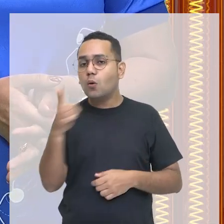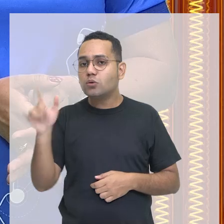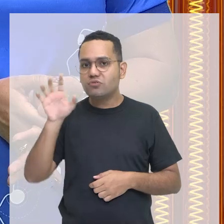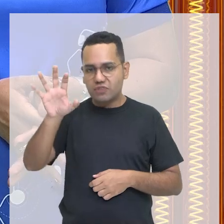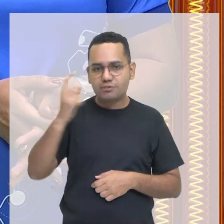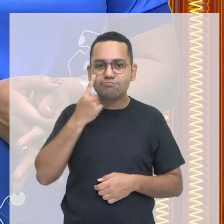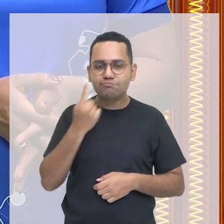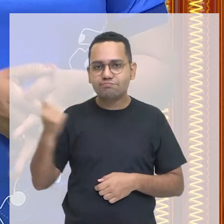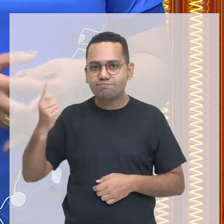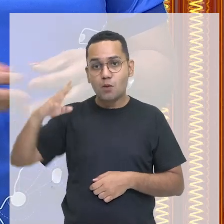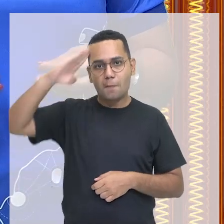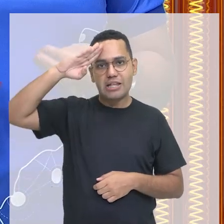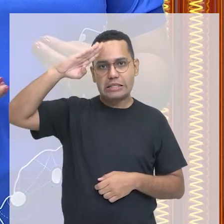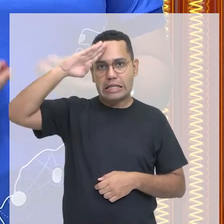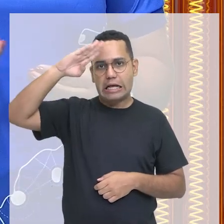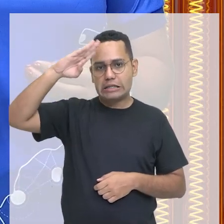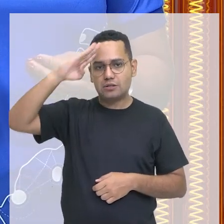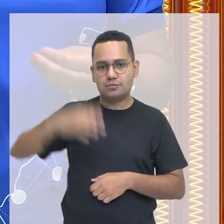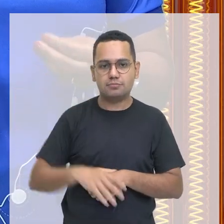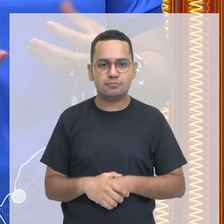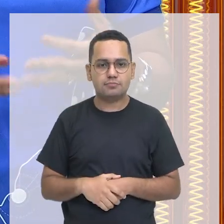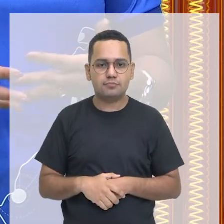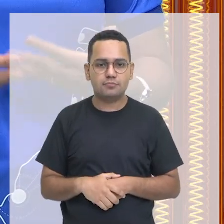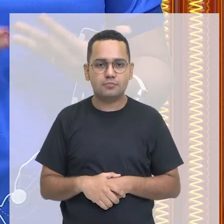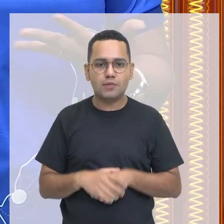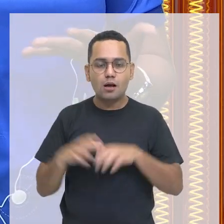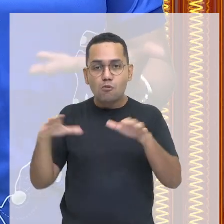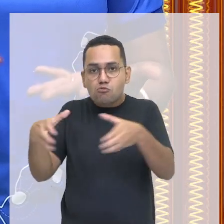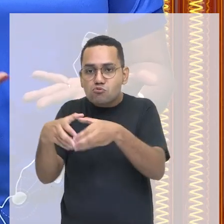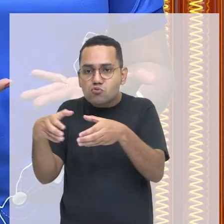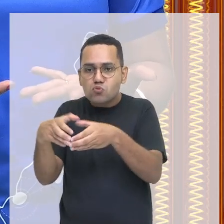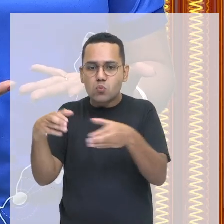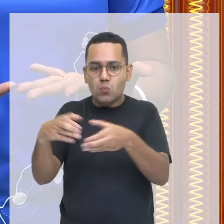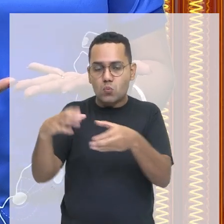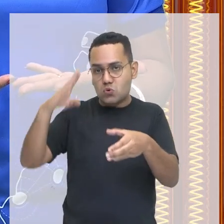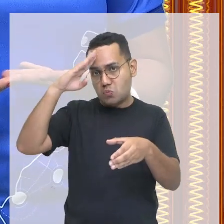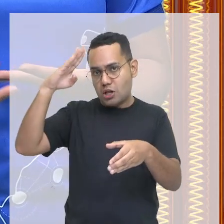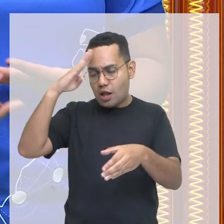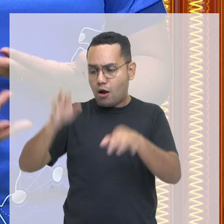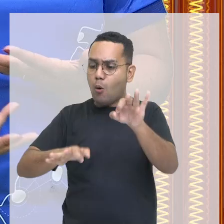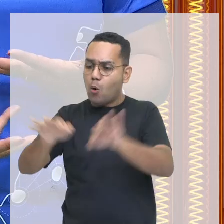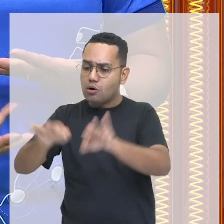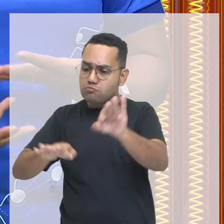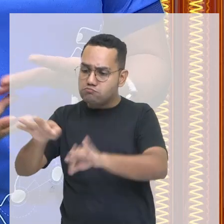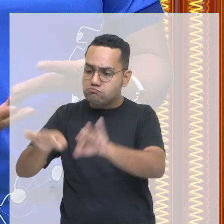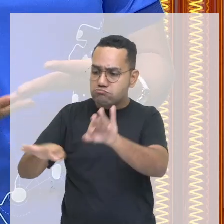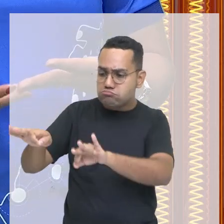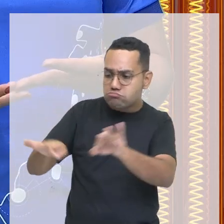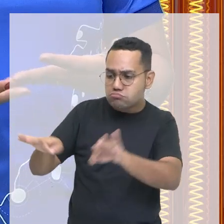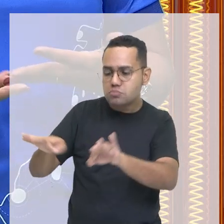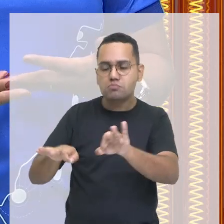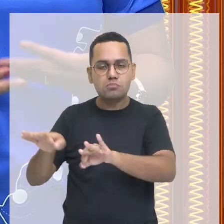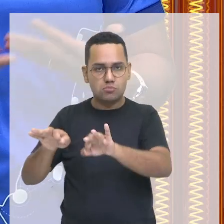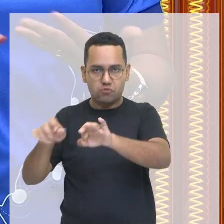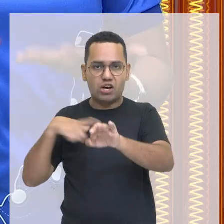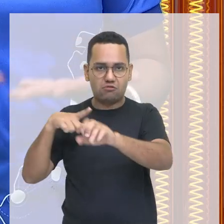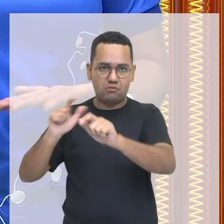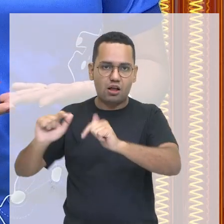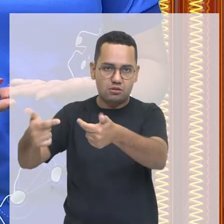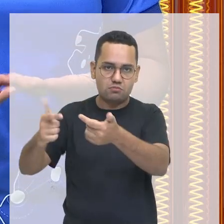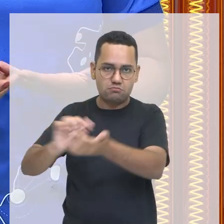é o militarismo, como o próprio nome fala, em relação às forças militares que vão começar a se organizar e vão começar